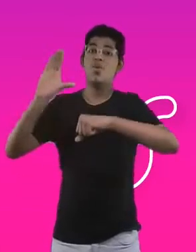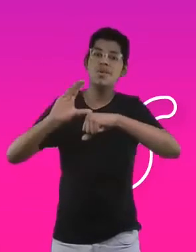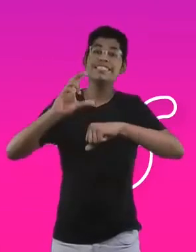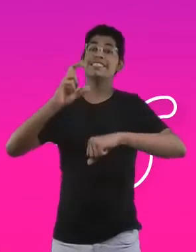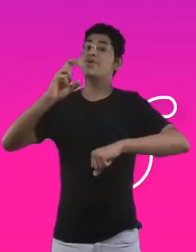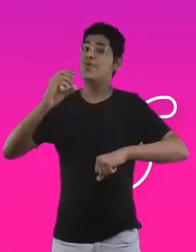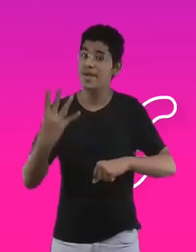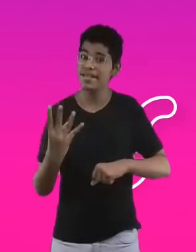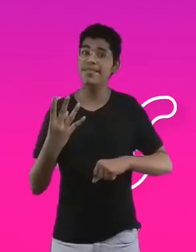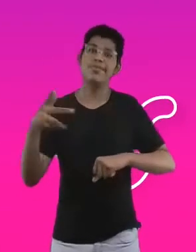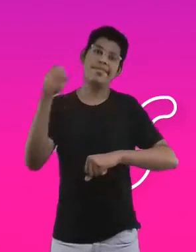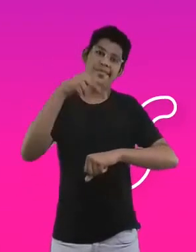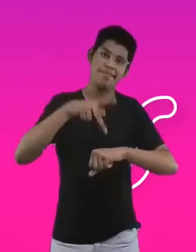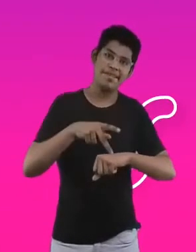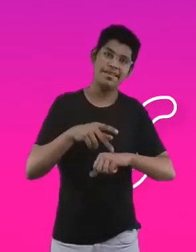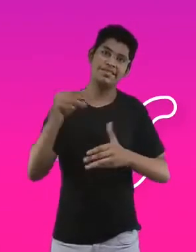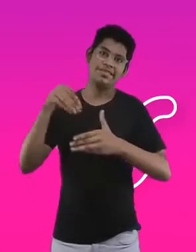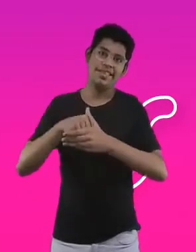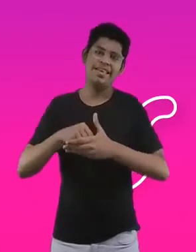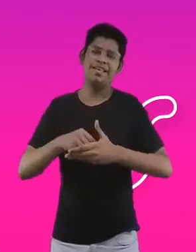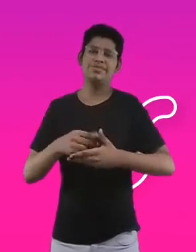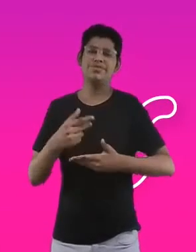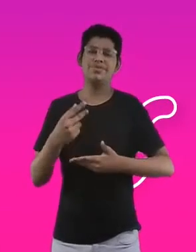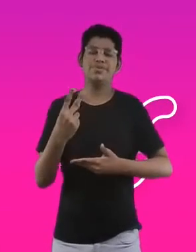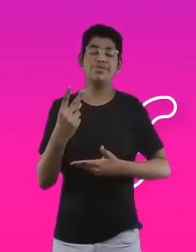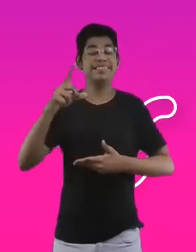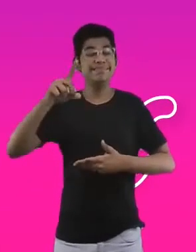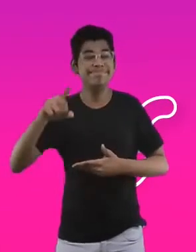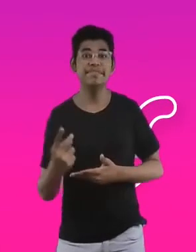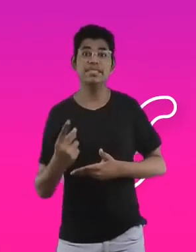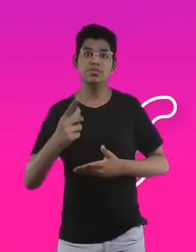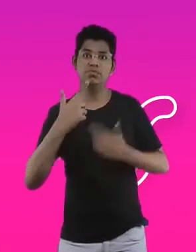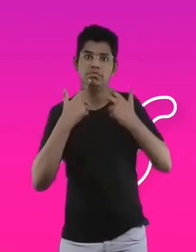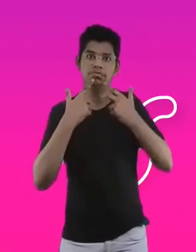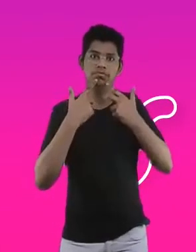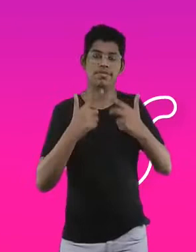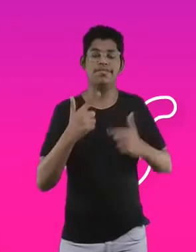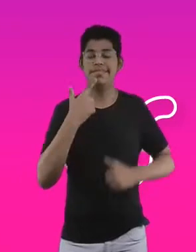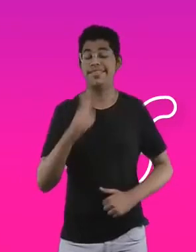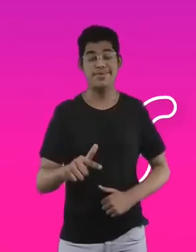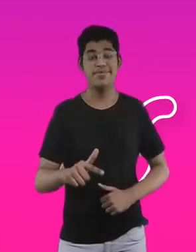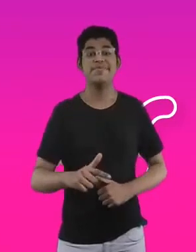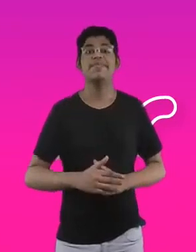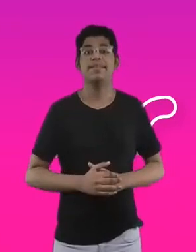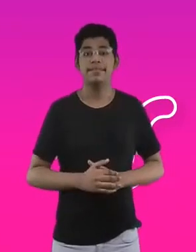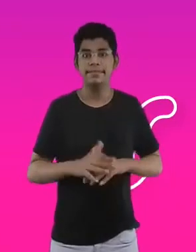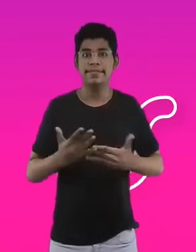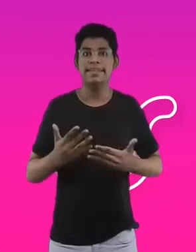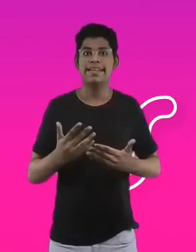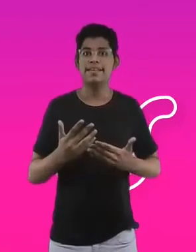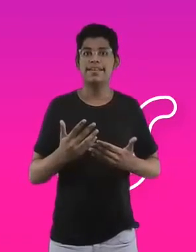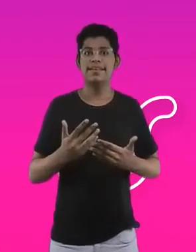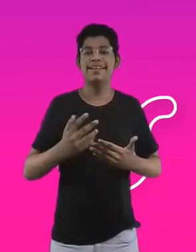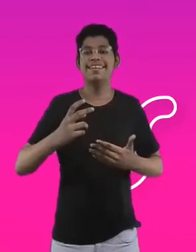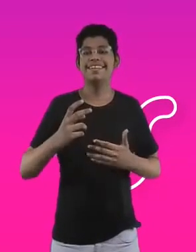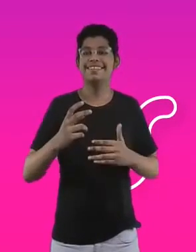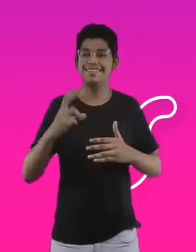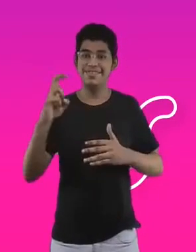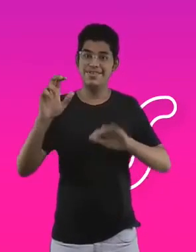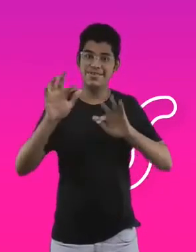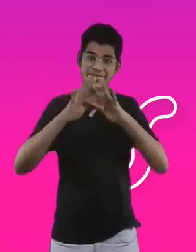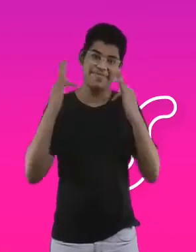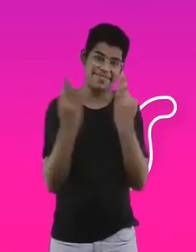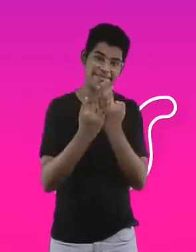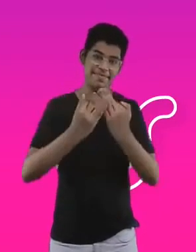com mais de 2.000 línguas, né, com 5 famílias linguísticas e seus descendentes espalhados pelo